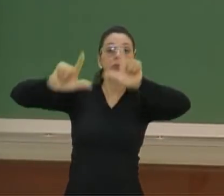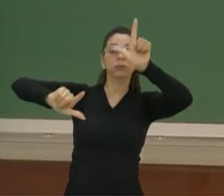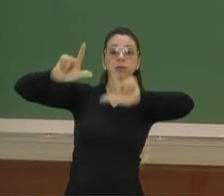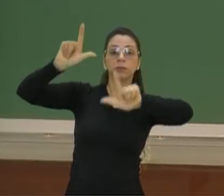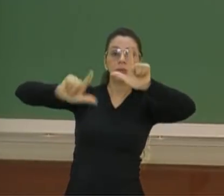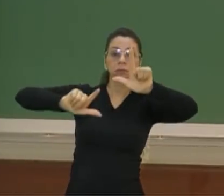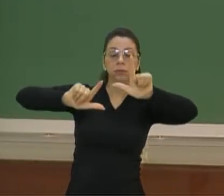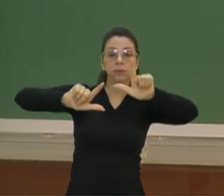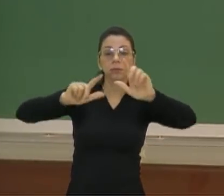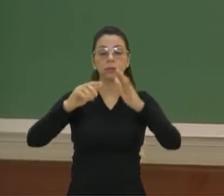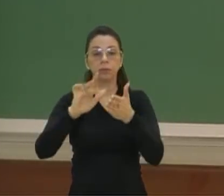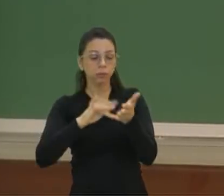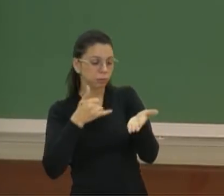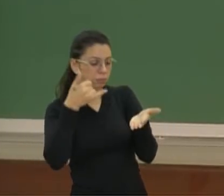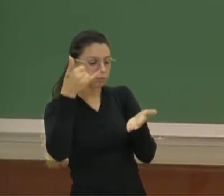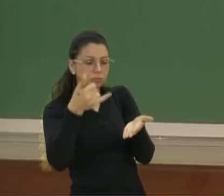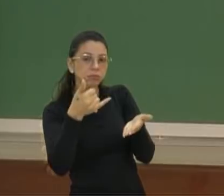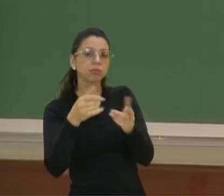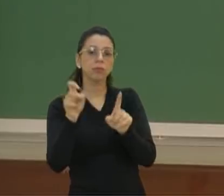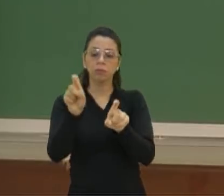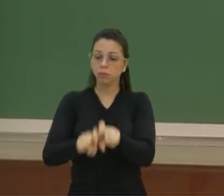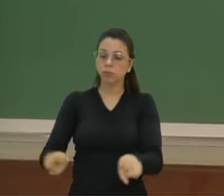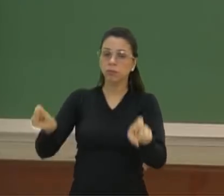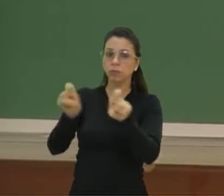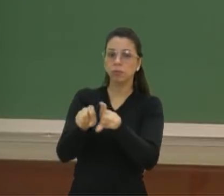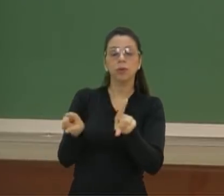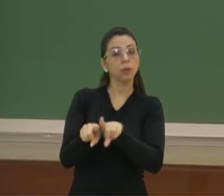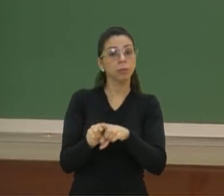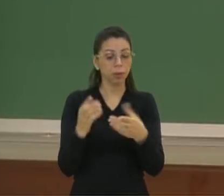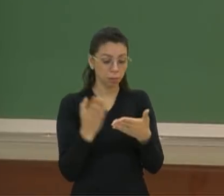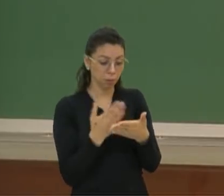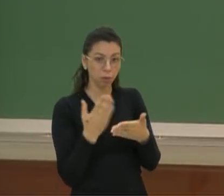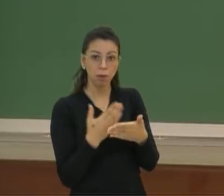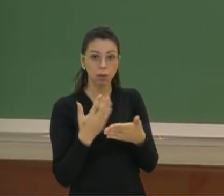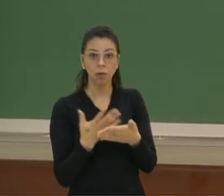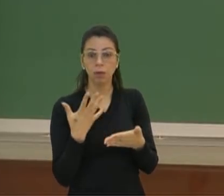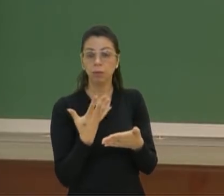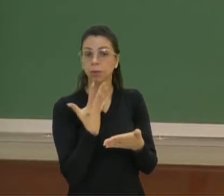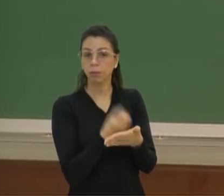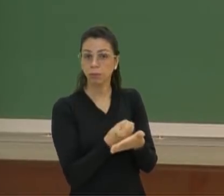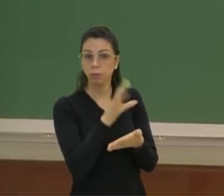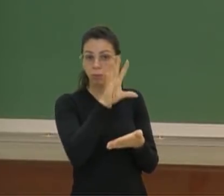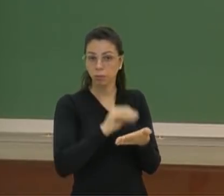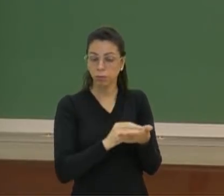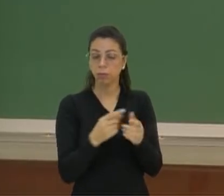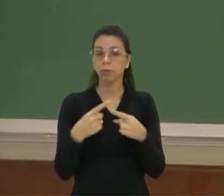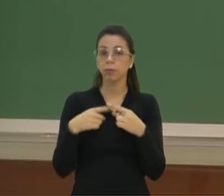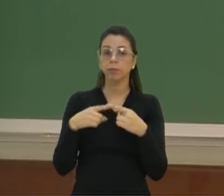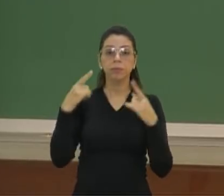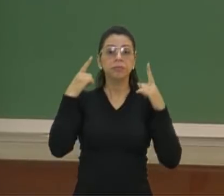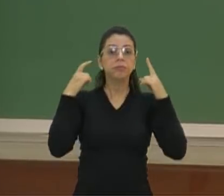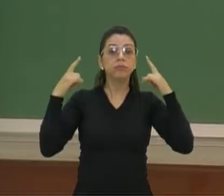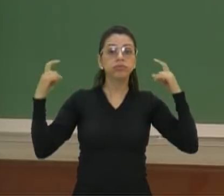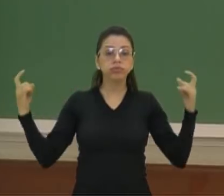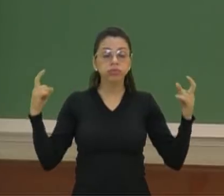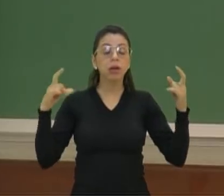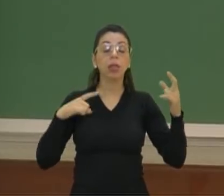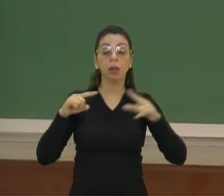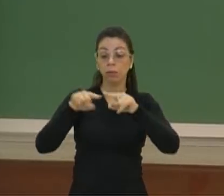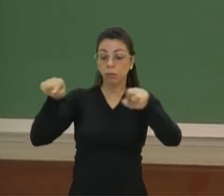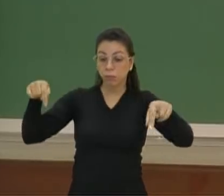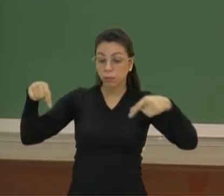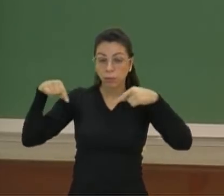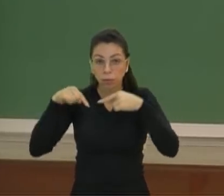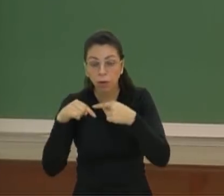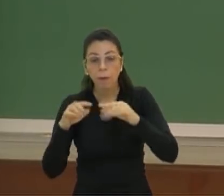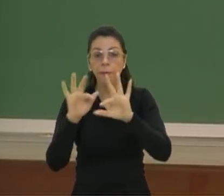televisão, o celular, o computador e até o teu caderno para copiar? Mas se tem muito barulho, então você está na sala, mas